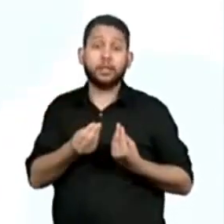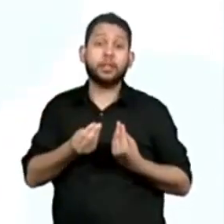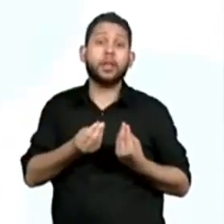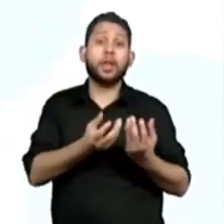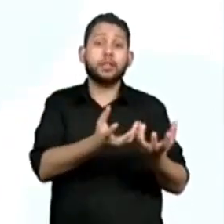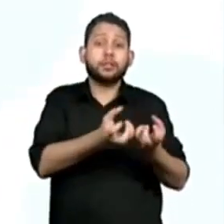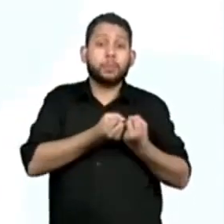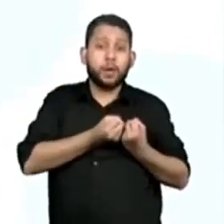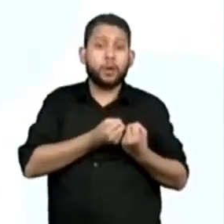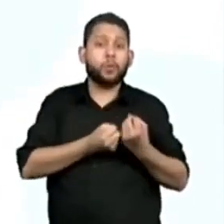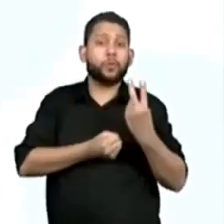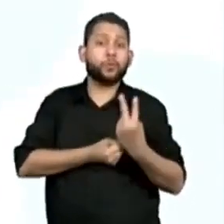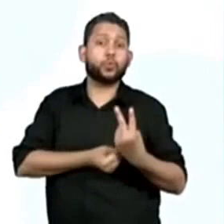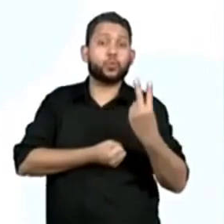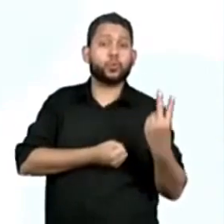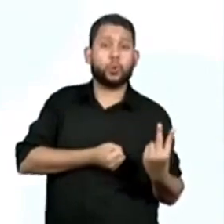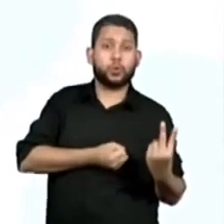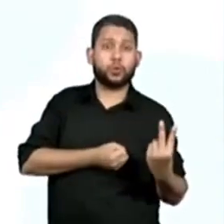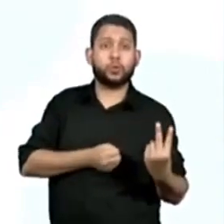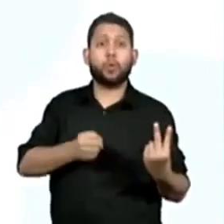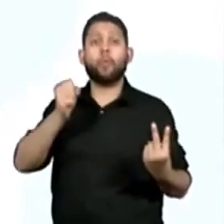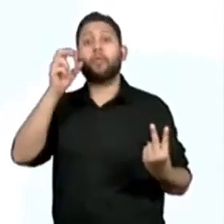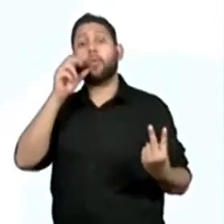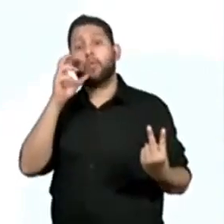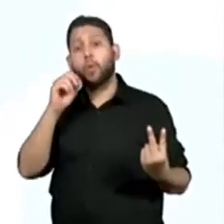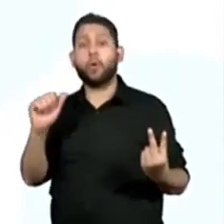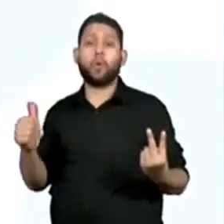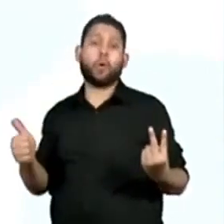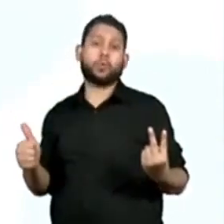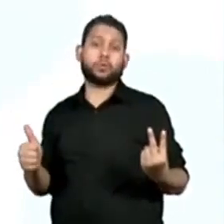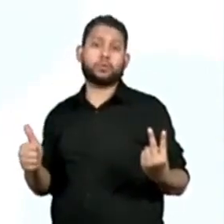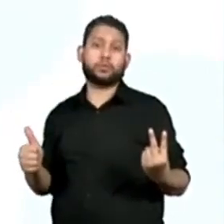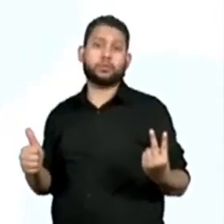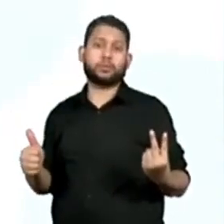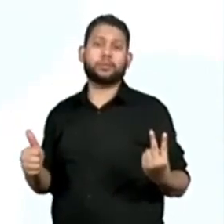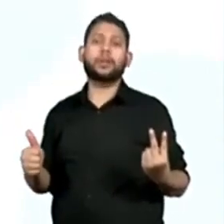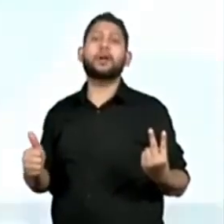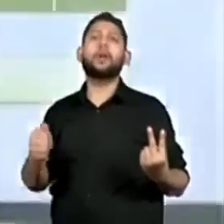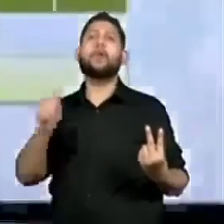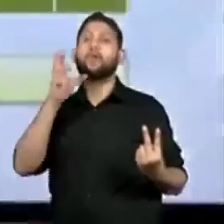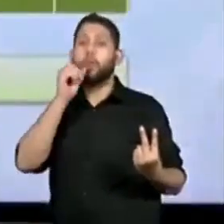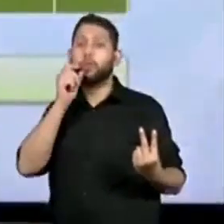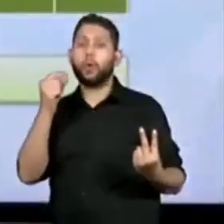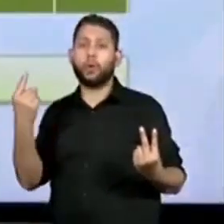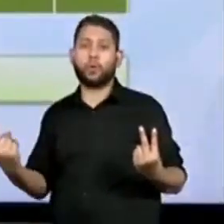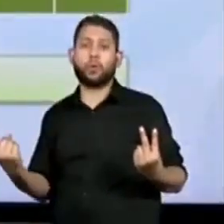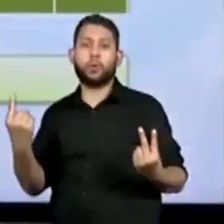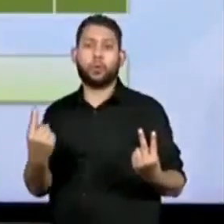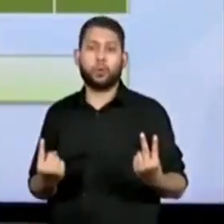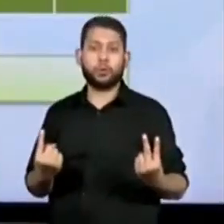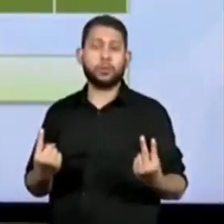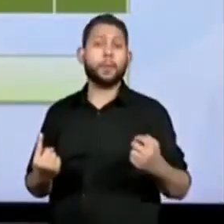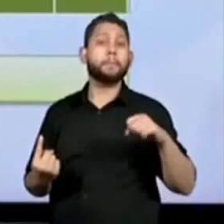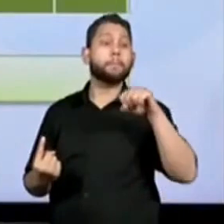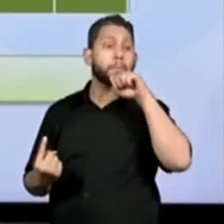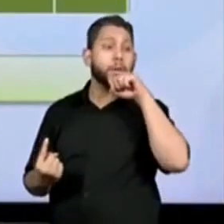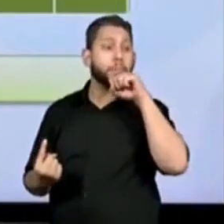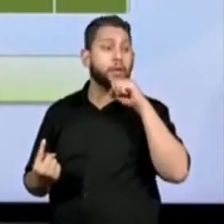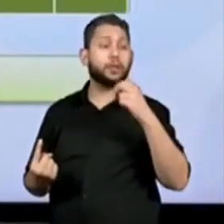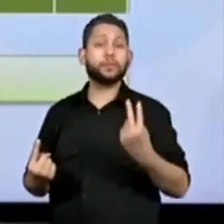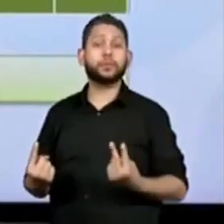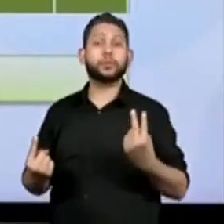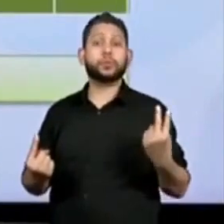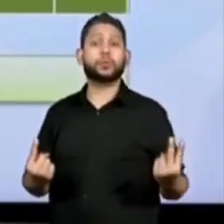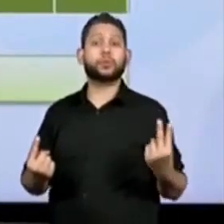recebeu 22 pedaços lembra aqui a gente tem avó e aqui a quantidade da